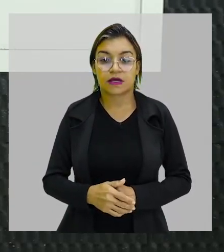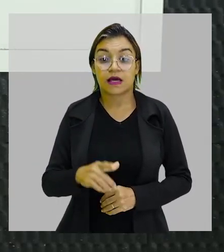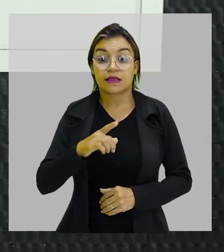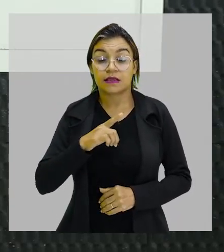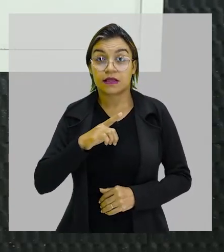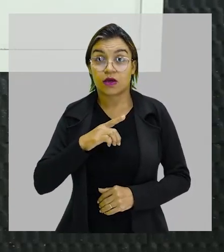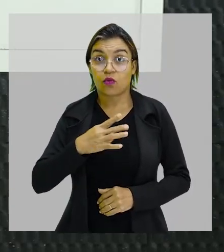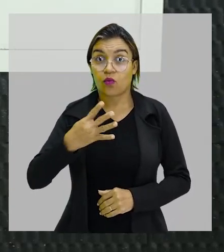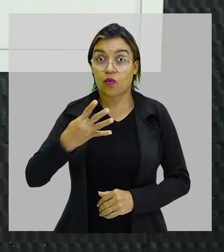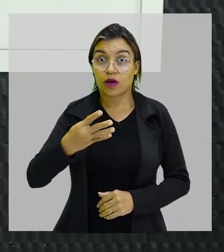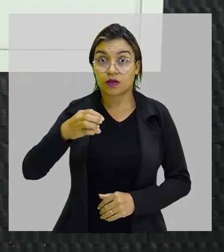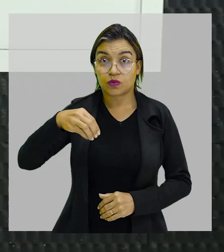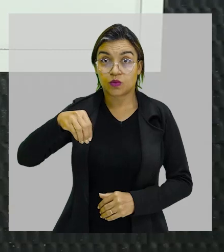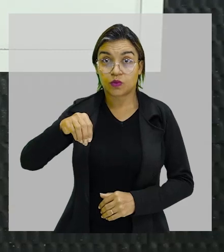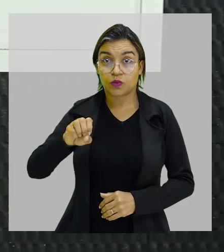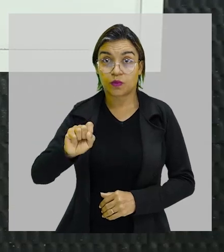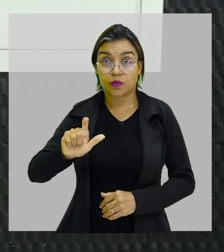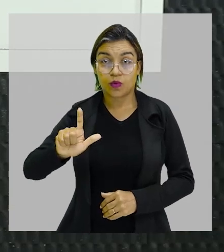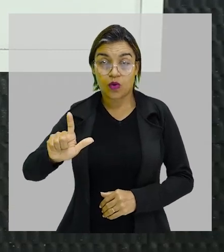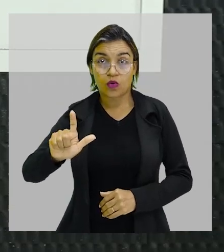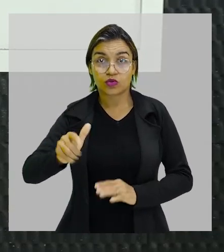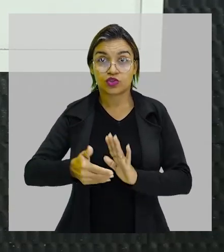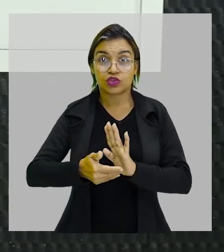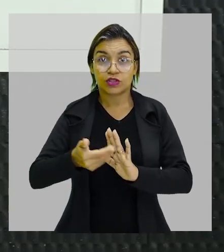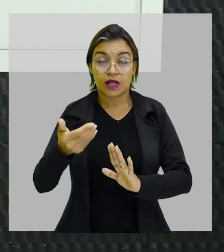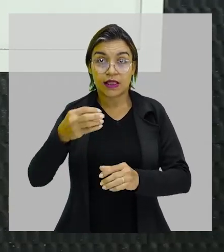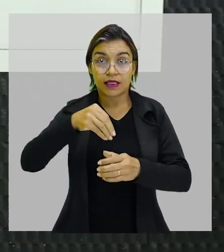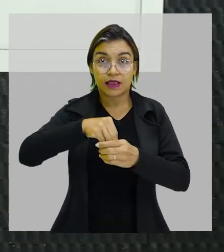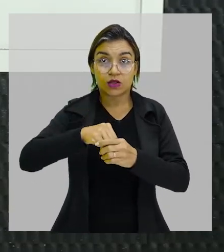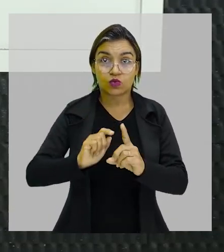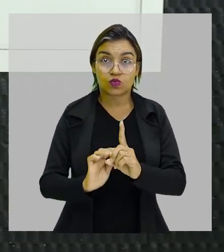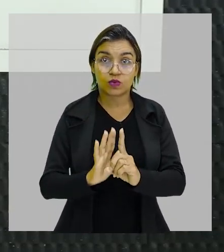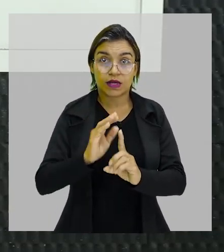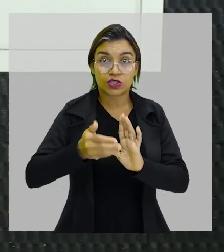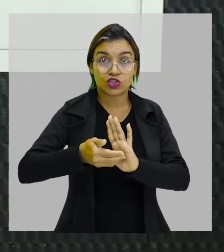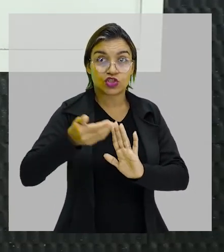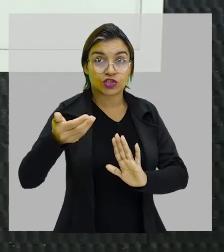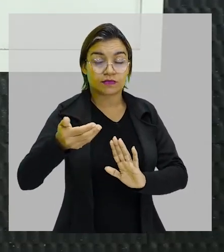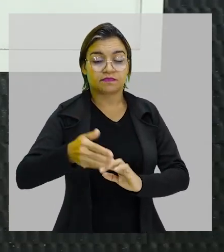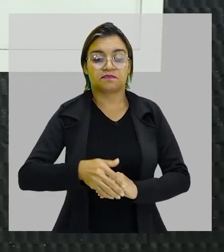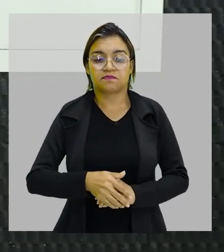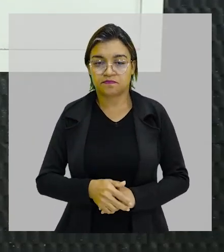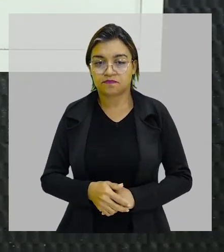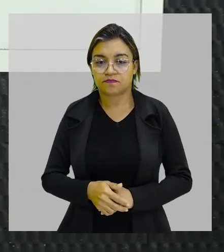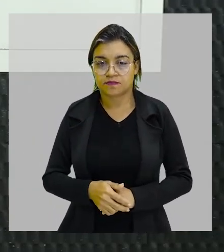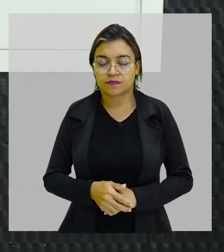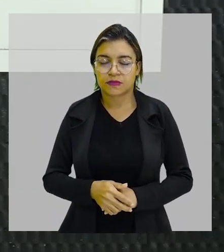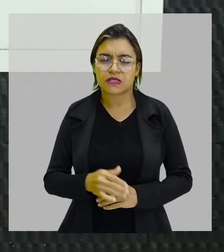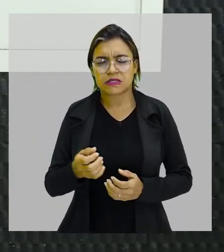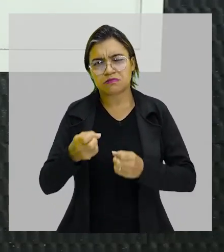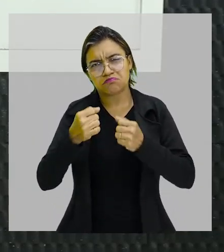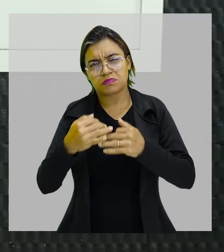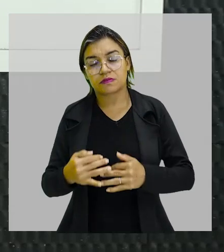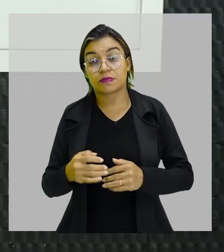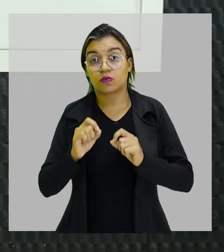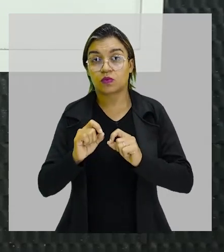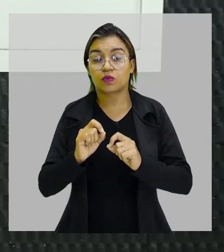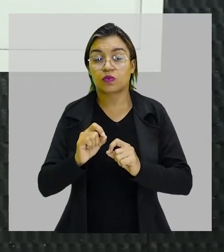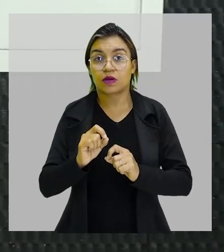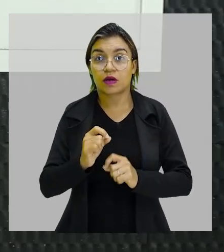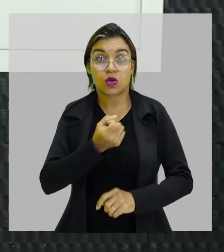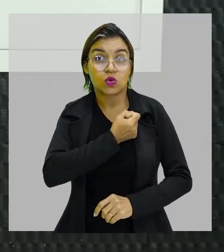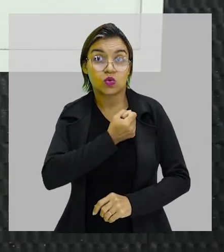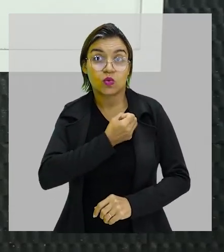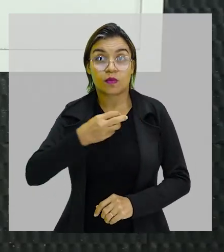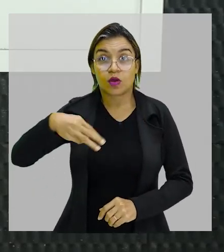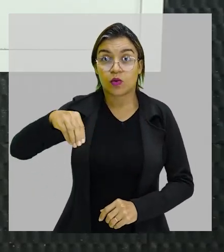mols do gás. Aqui é importante. Aqui ele está falando sobre o número de mols. Se são retirados 4